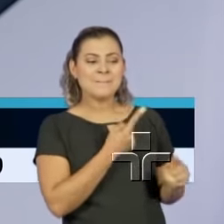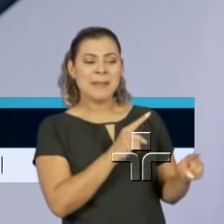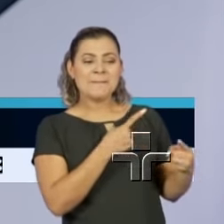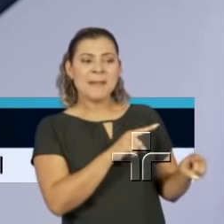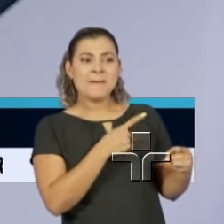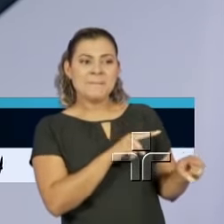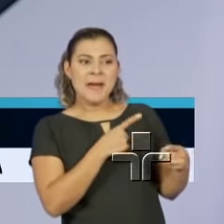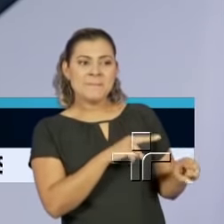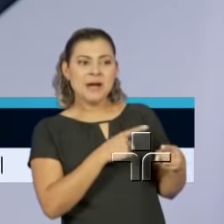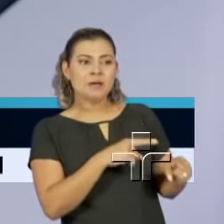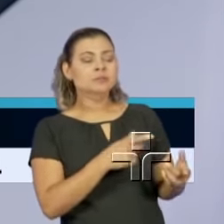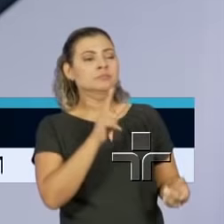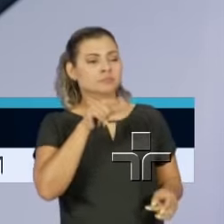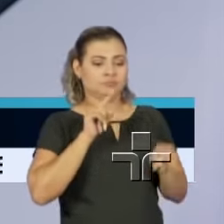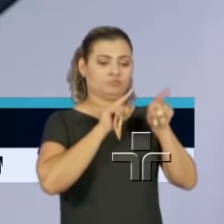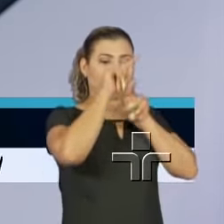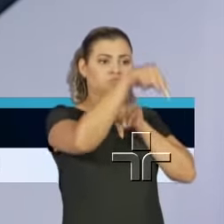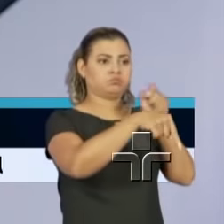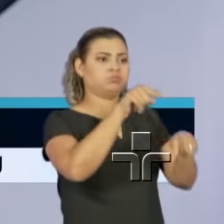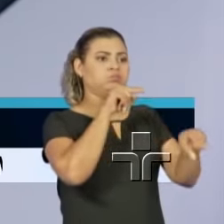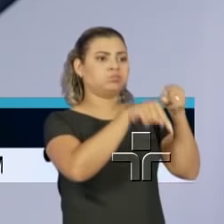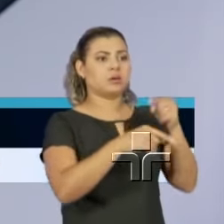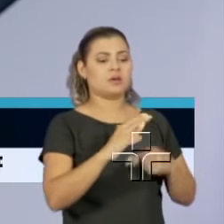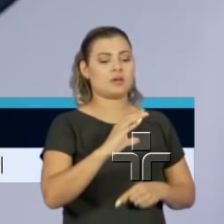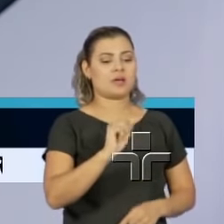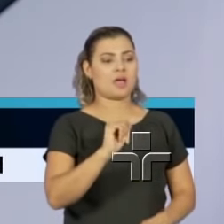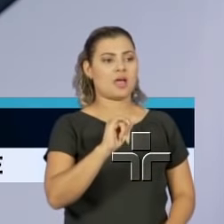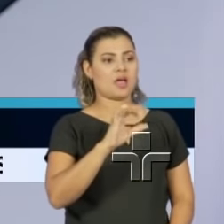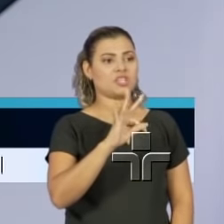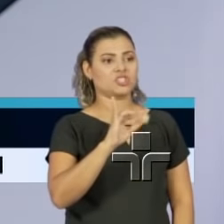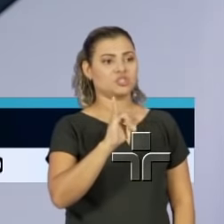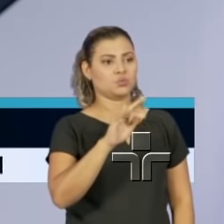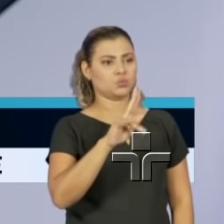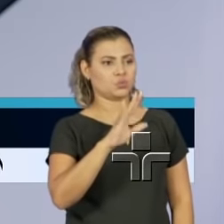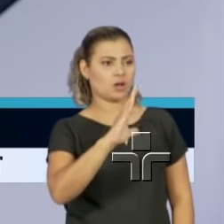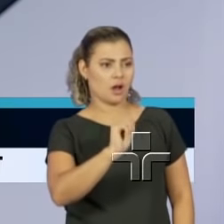foguetes Katyusha, são foguetes antigos, não sei se foram